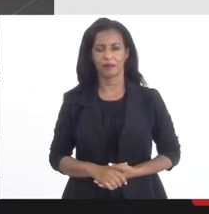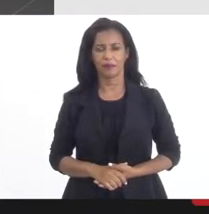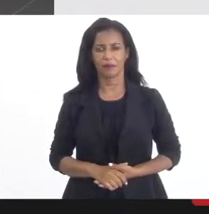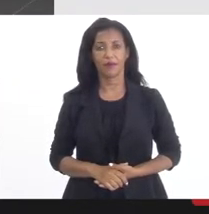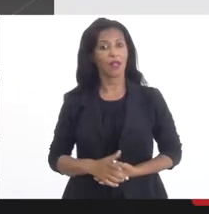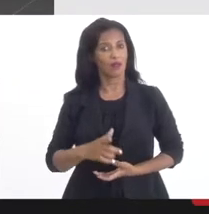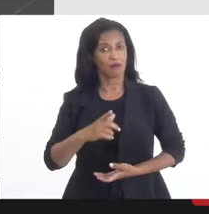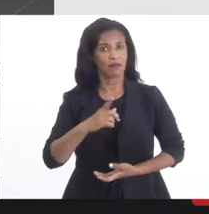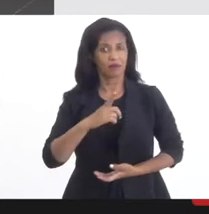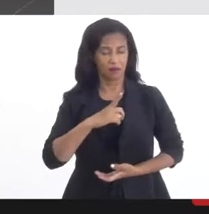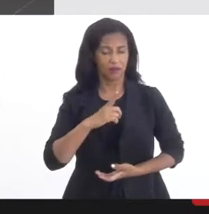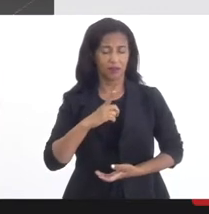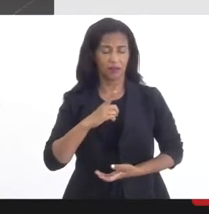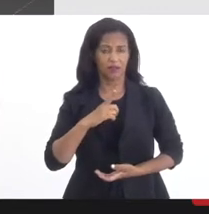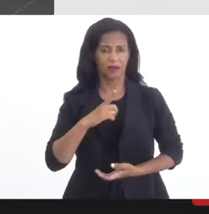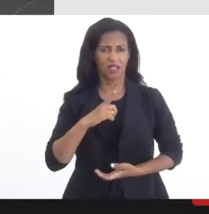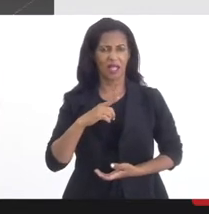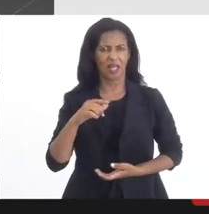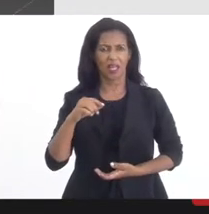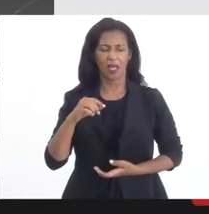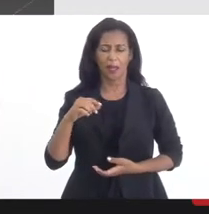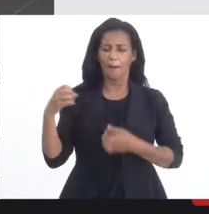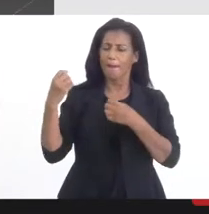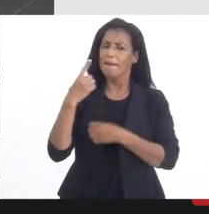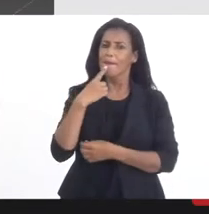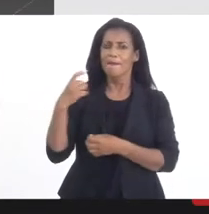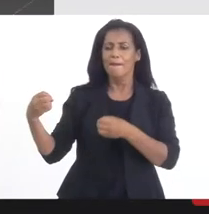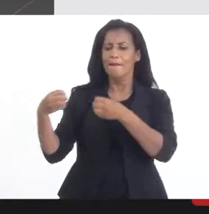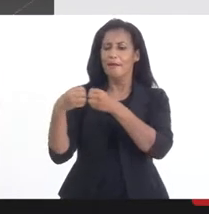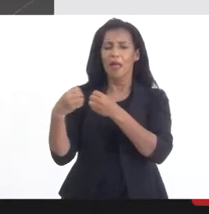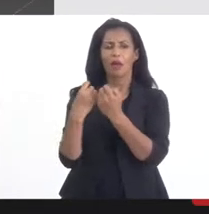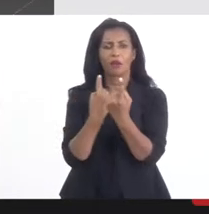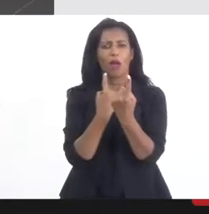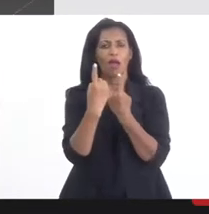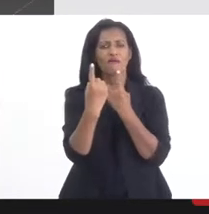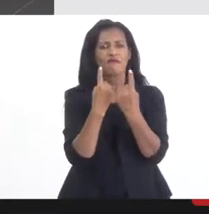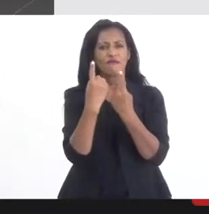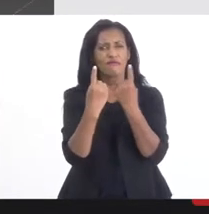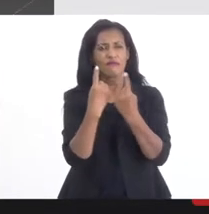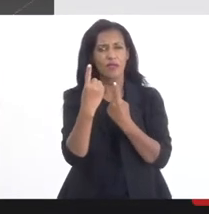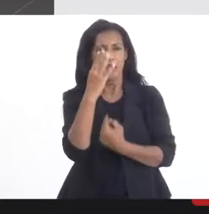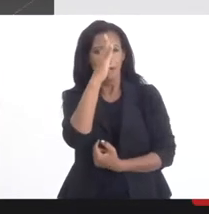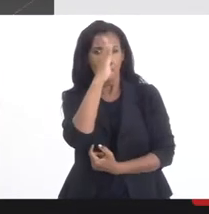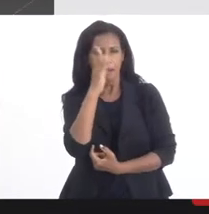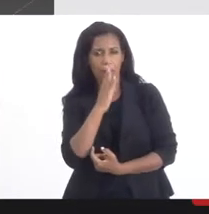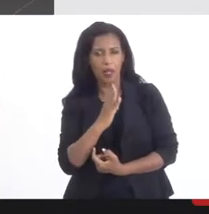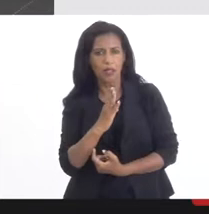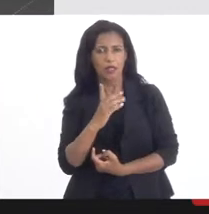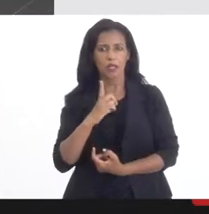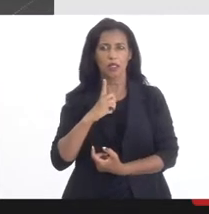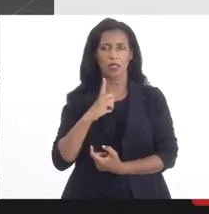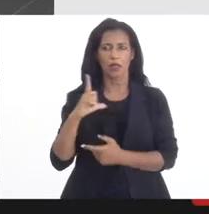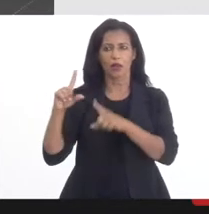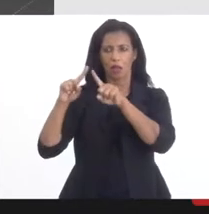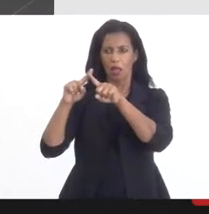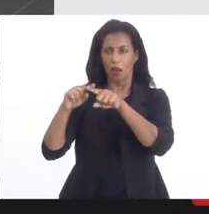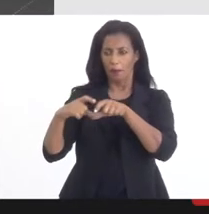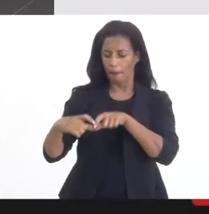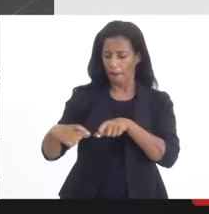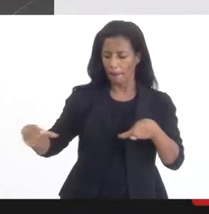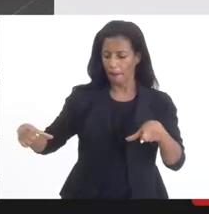Existe, aliás, um terreno à margem da Avenida Brasil. Ali tem um cartaz de greve,